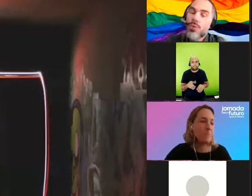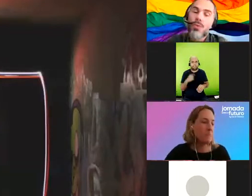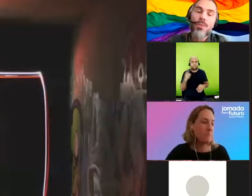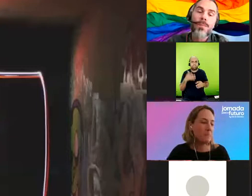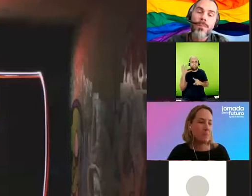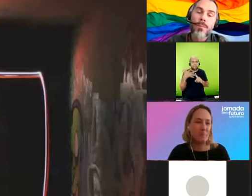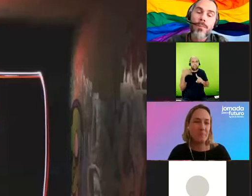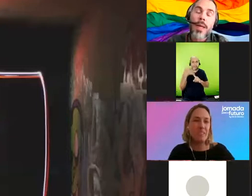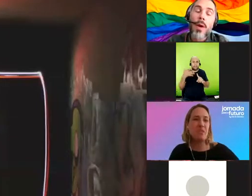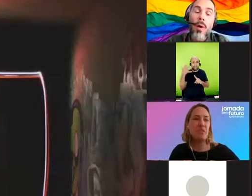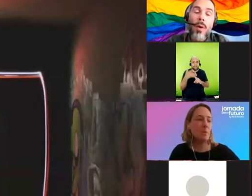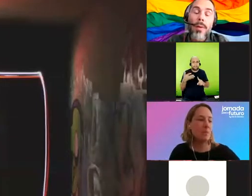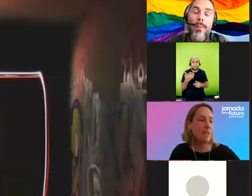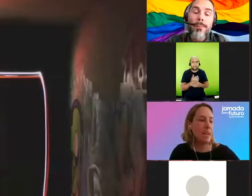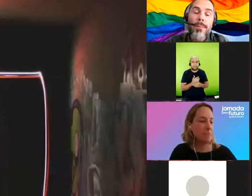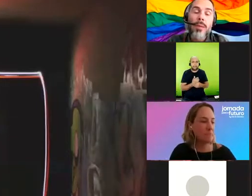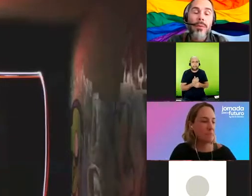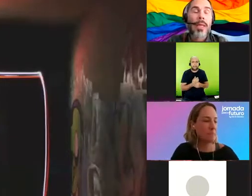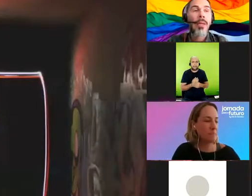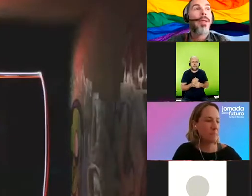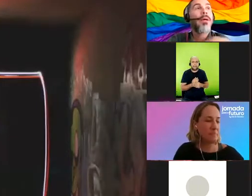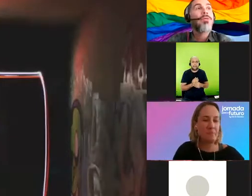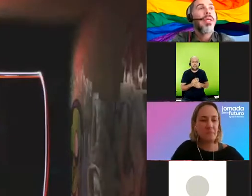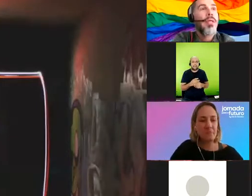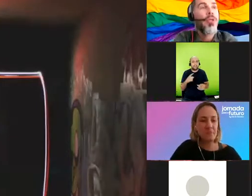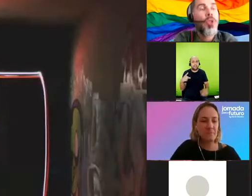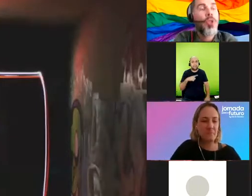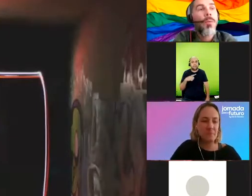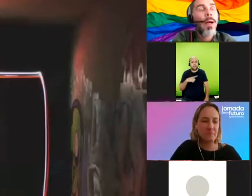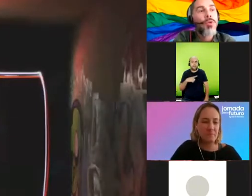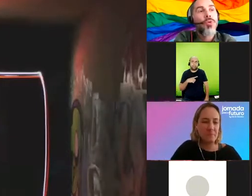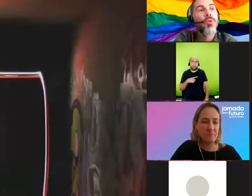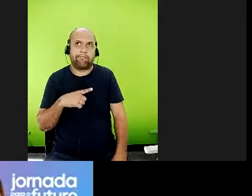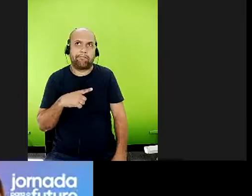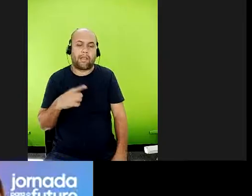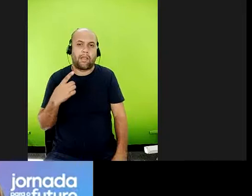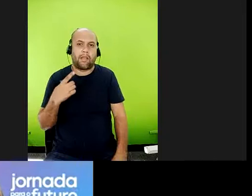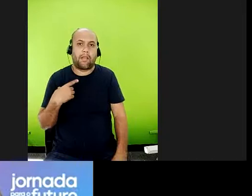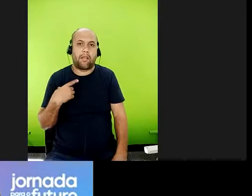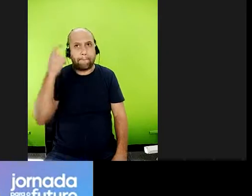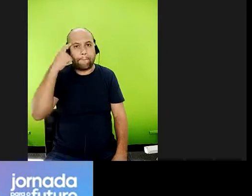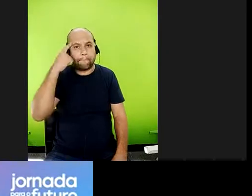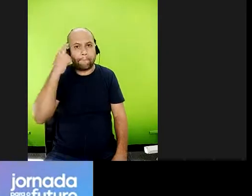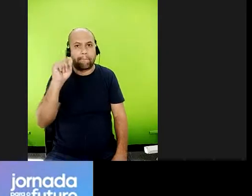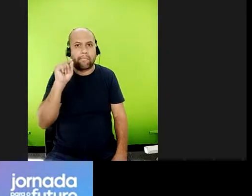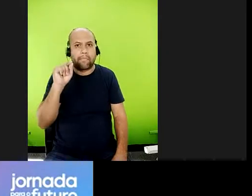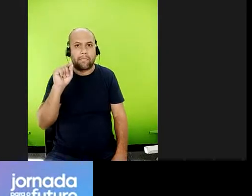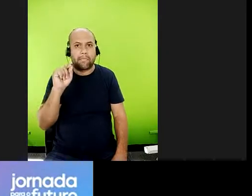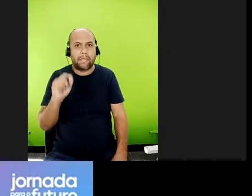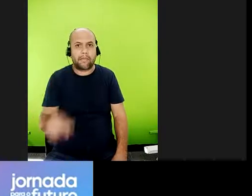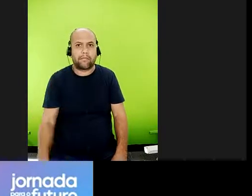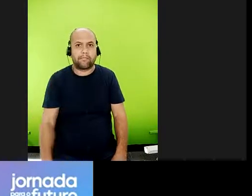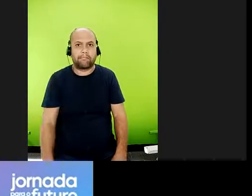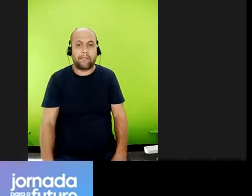palavra Então olha eu tenho é o seguinte eu acho a